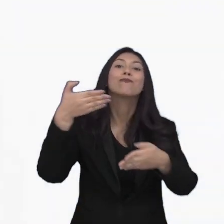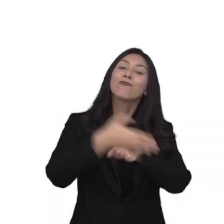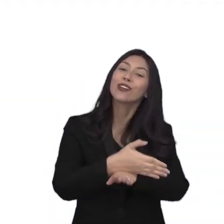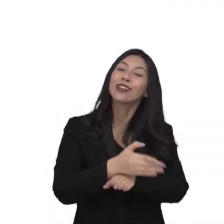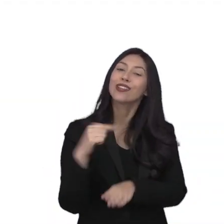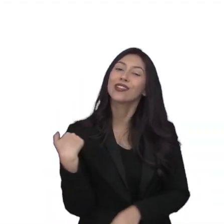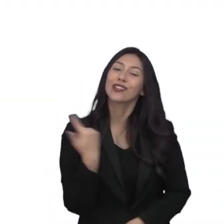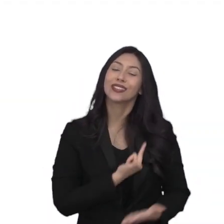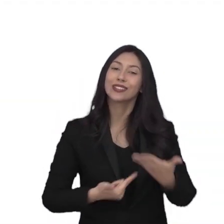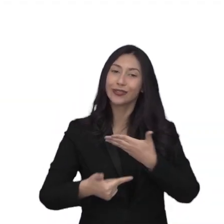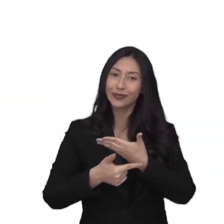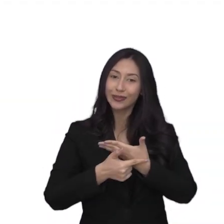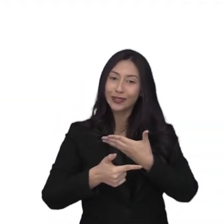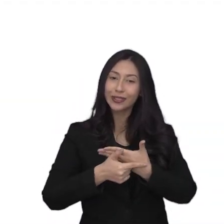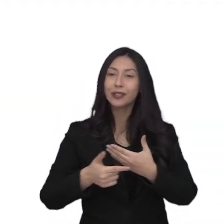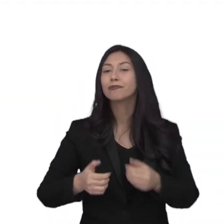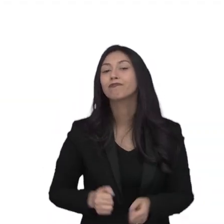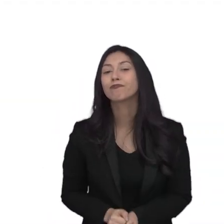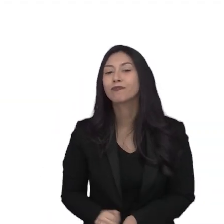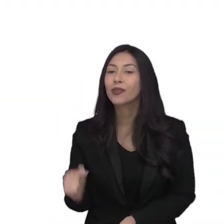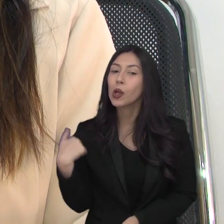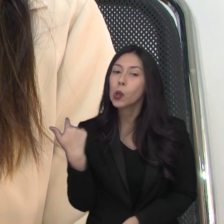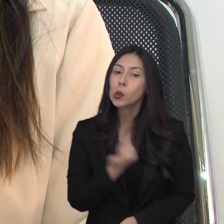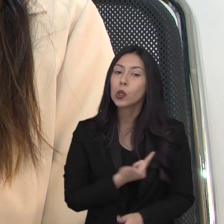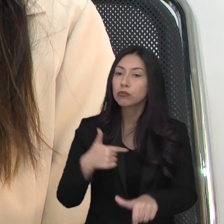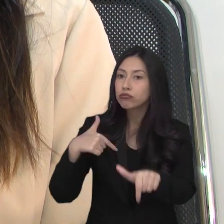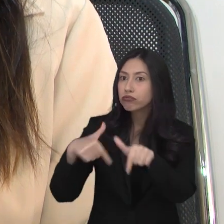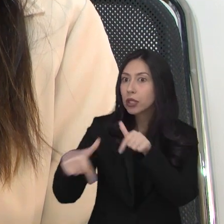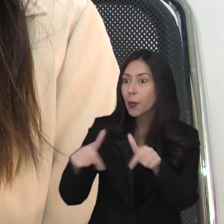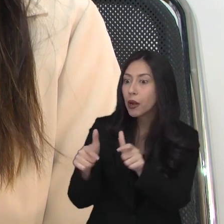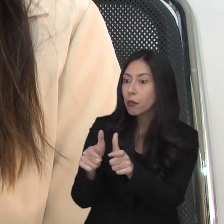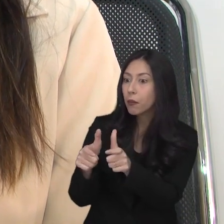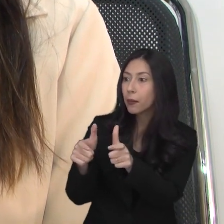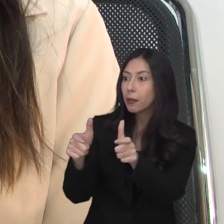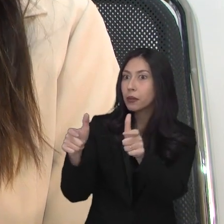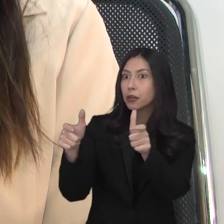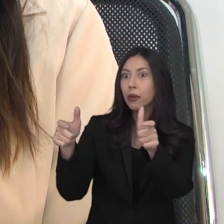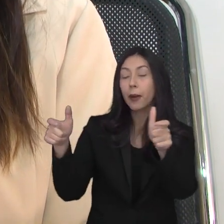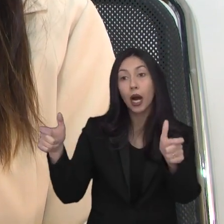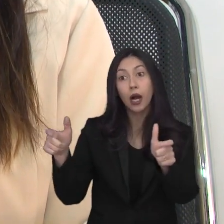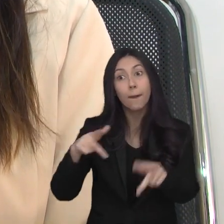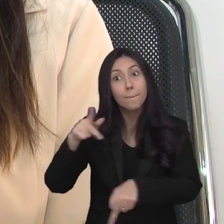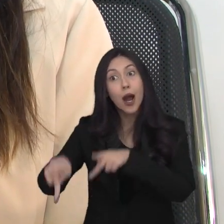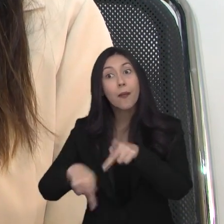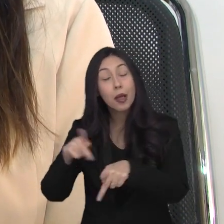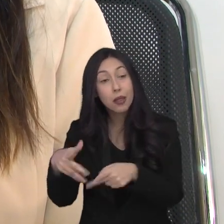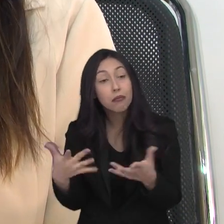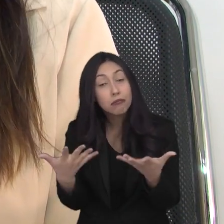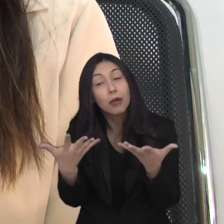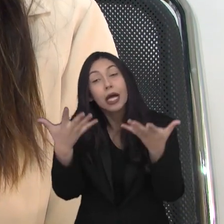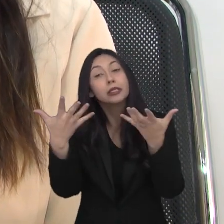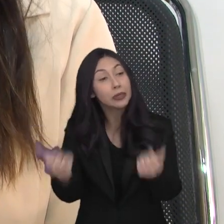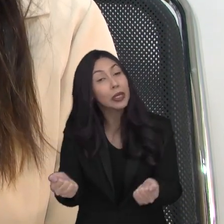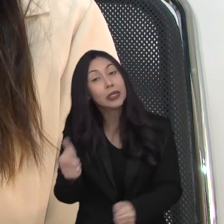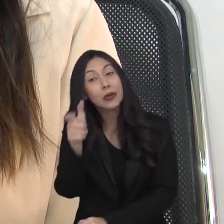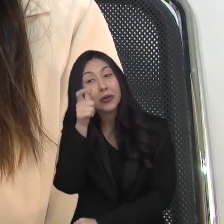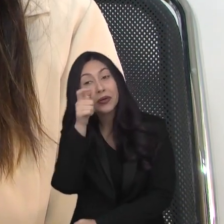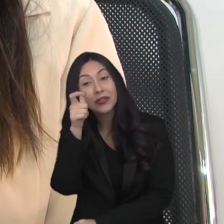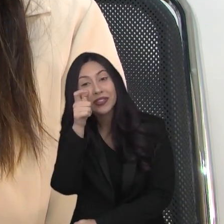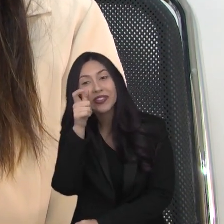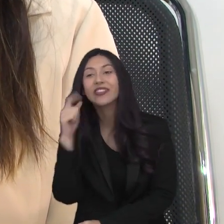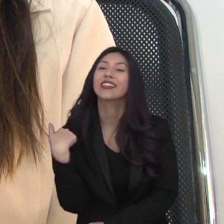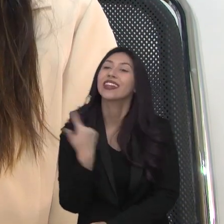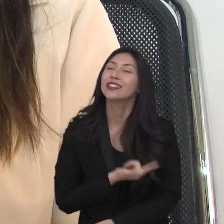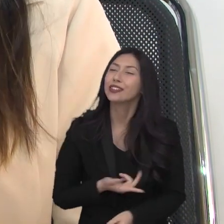participativa. Afinal, este é o papel da TV Câmara. Acho que o nosso trabalho ampliou ao longo dos anos, a população aceita muito bem a